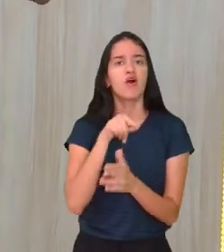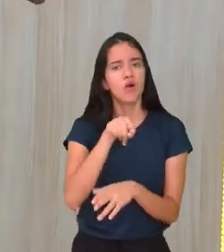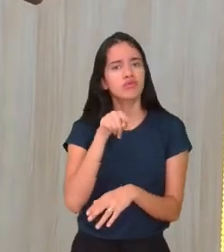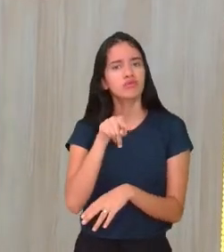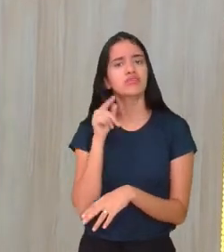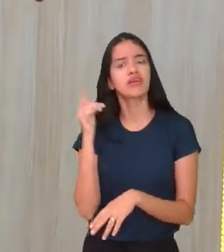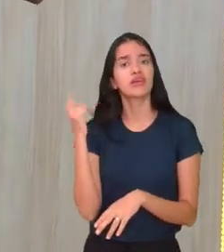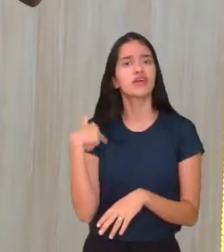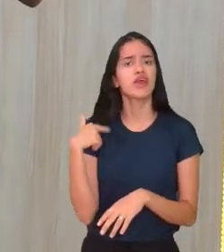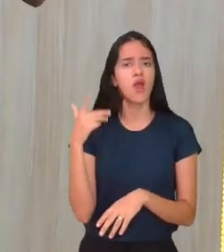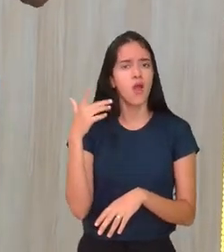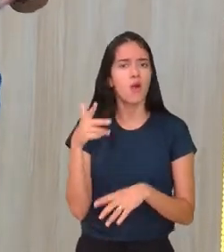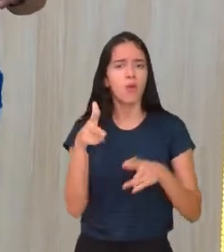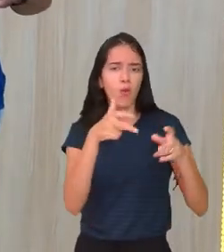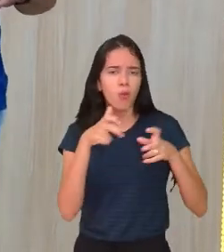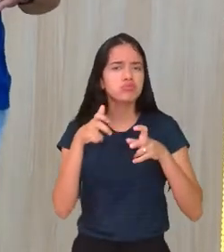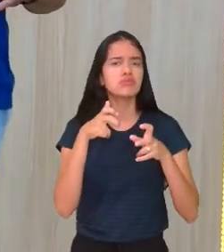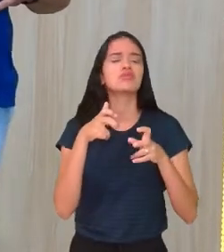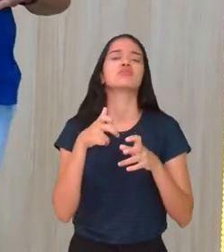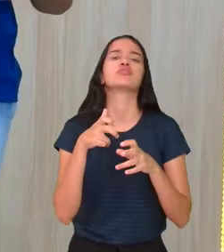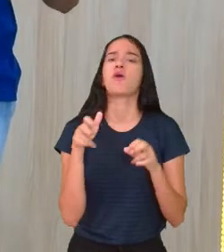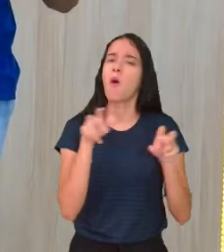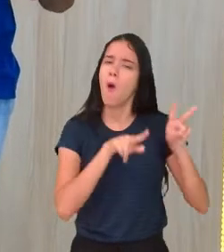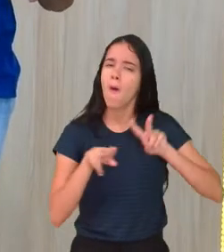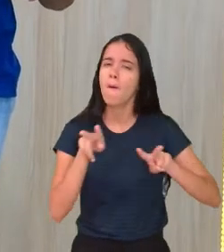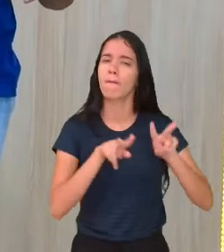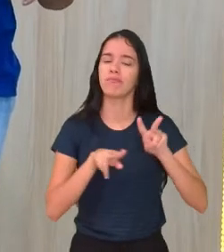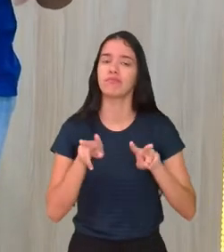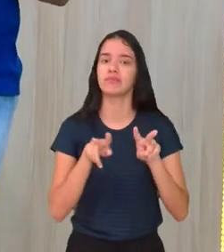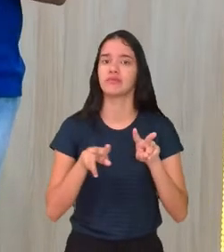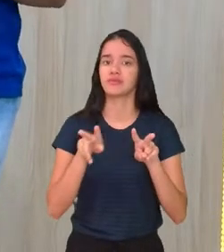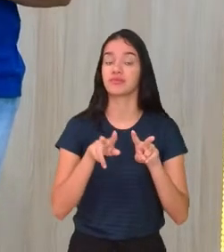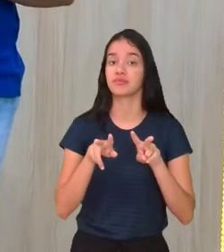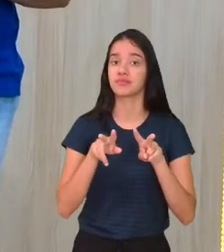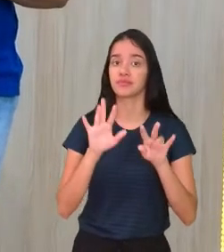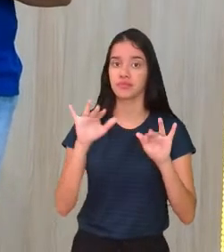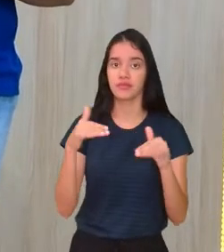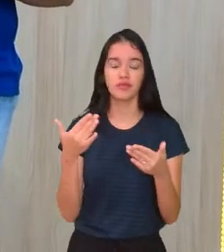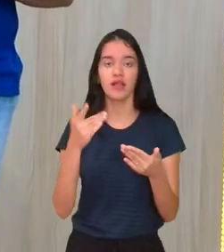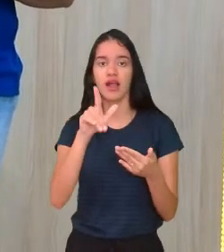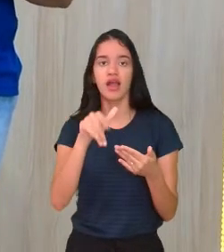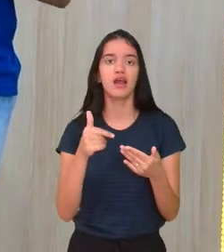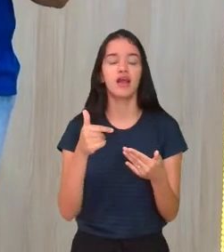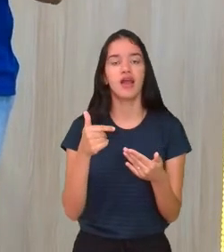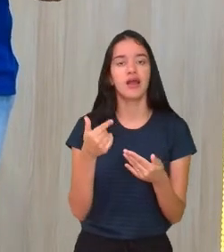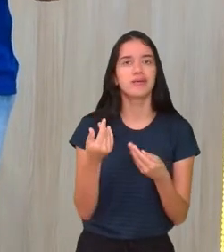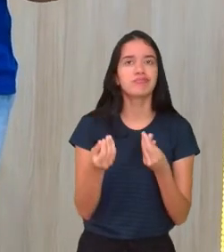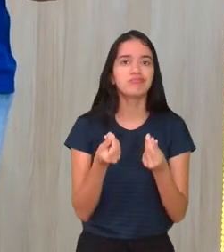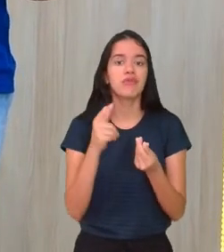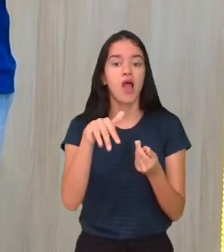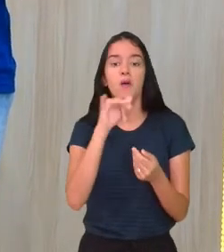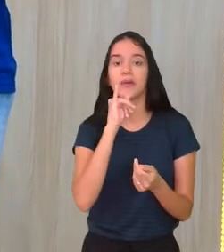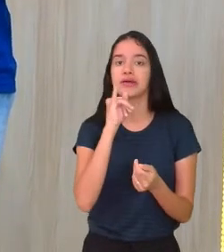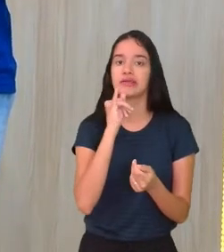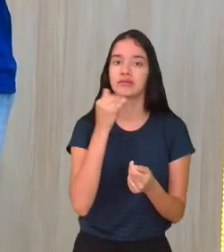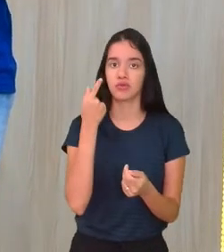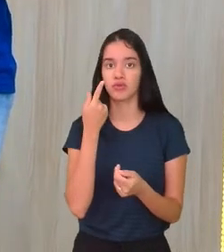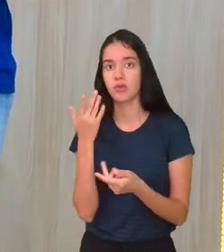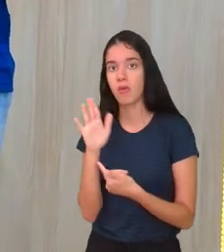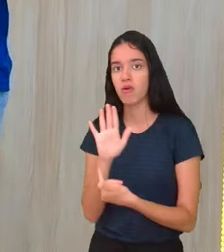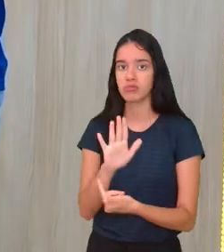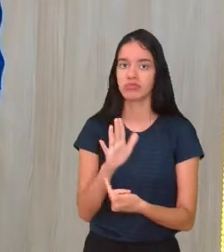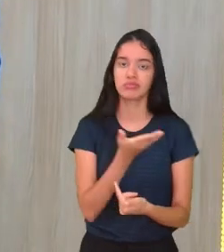já observou a lógica existente em relação a esse exemplo que eu estou trazendo para